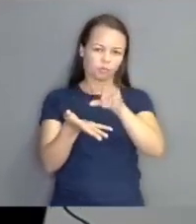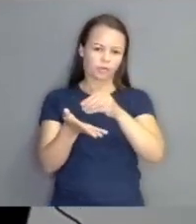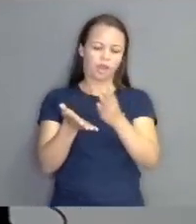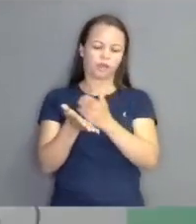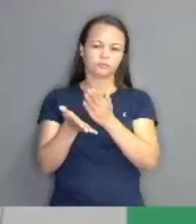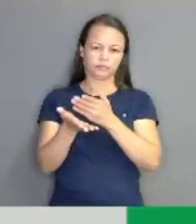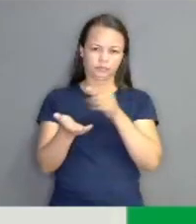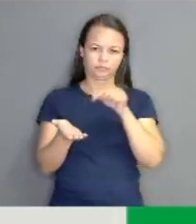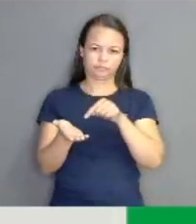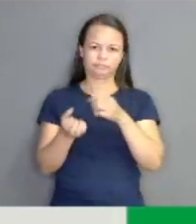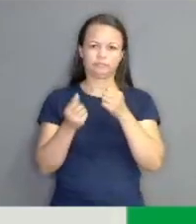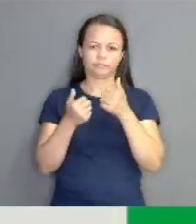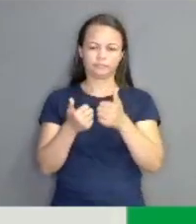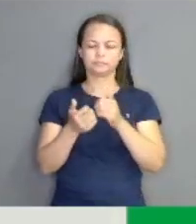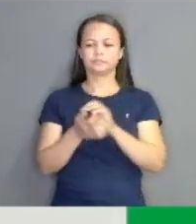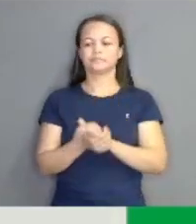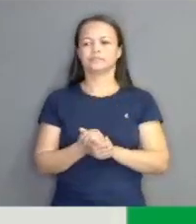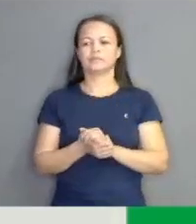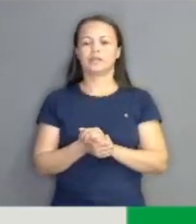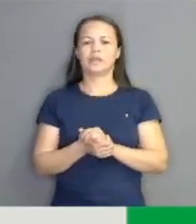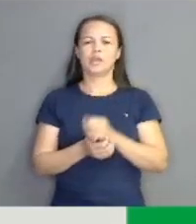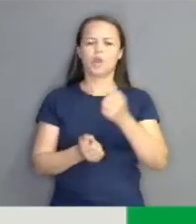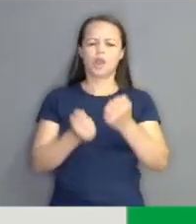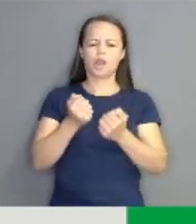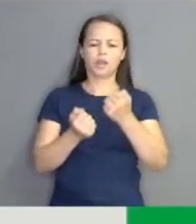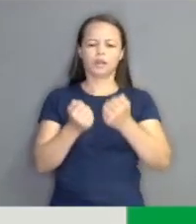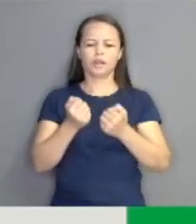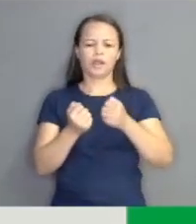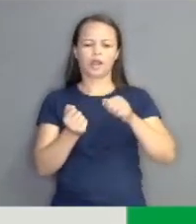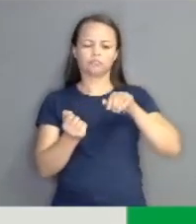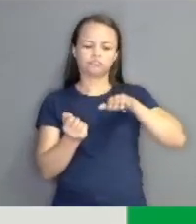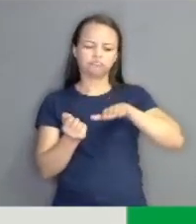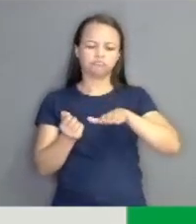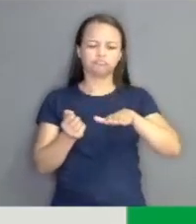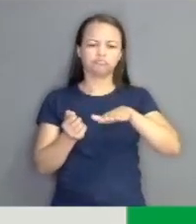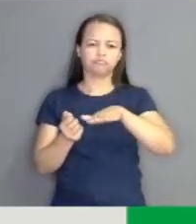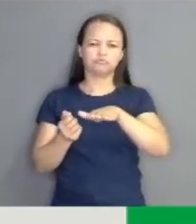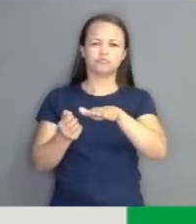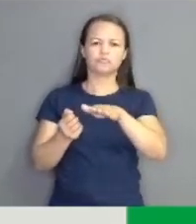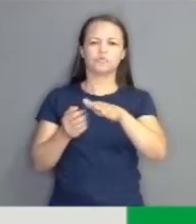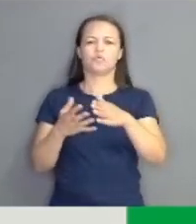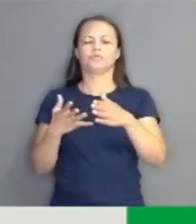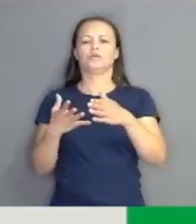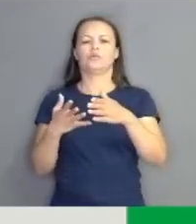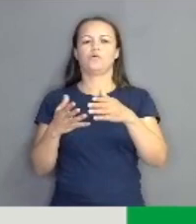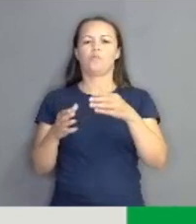uma corrida de carros, o segundo colocado completou a corrida em